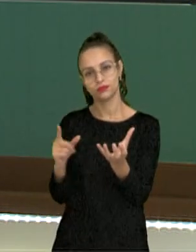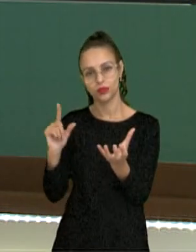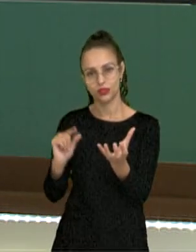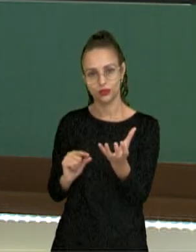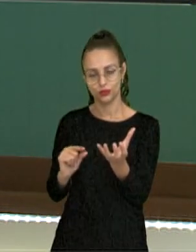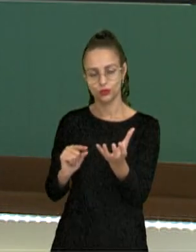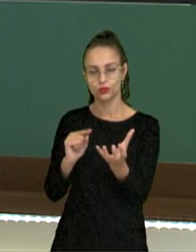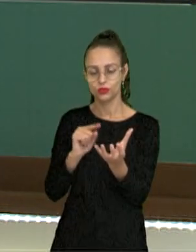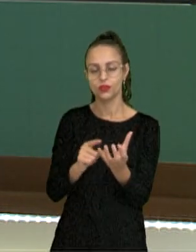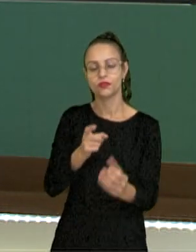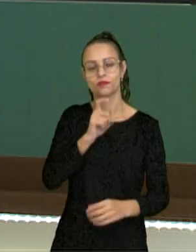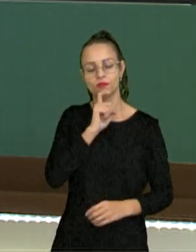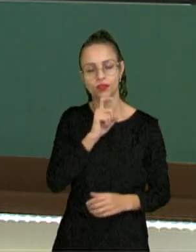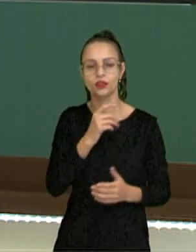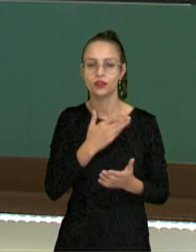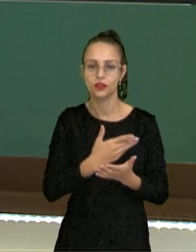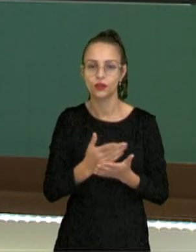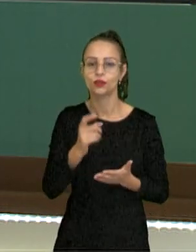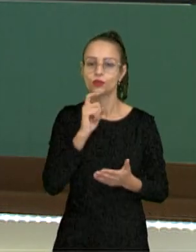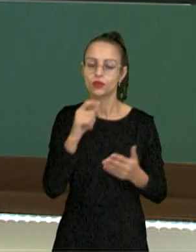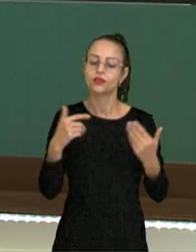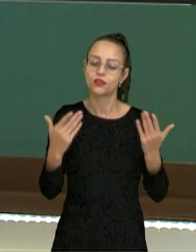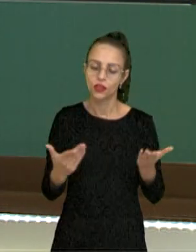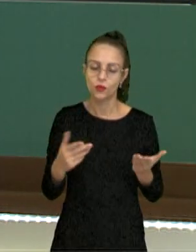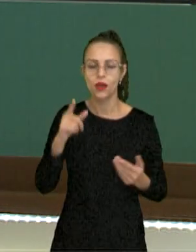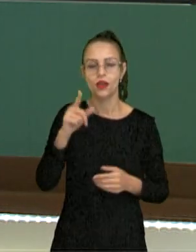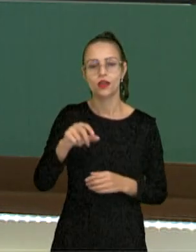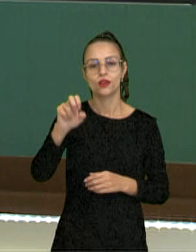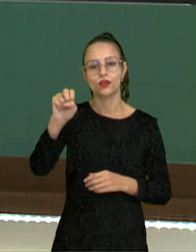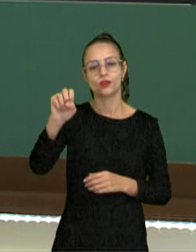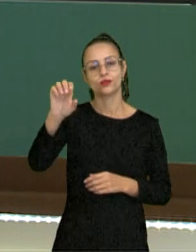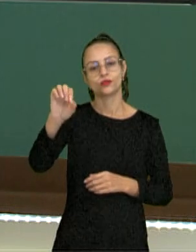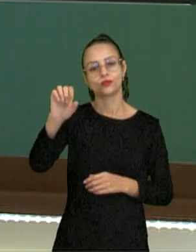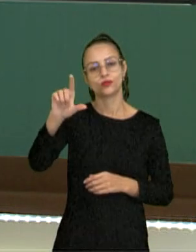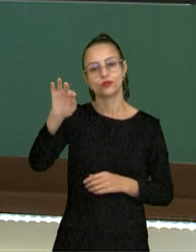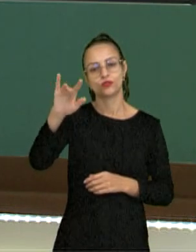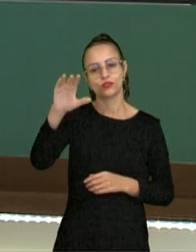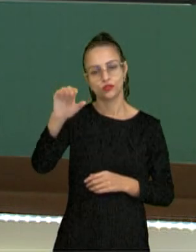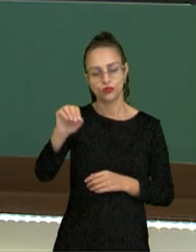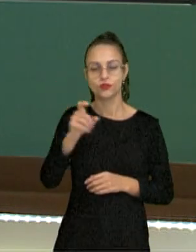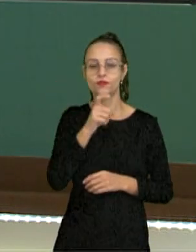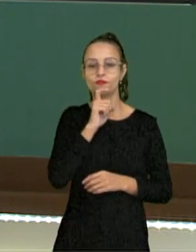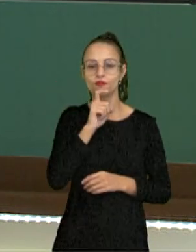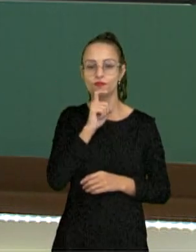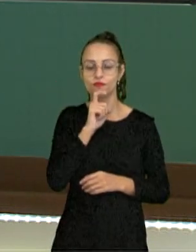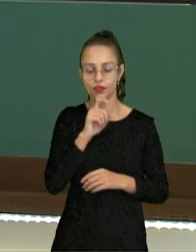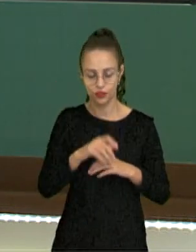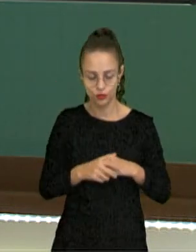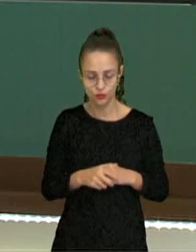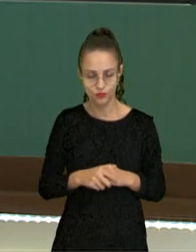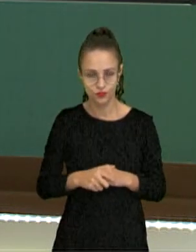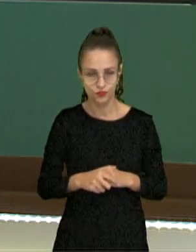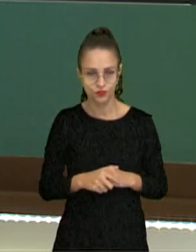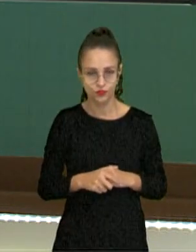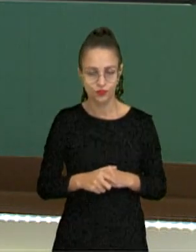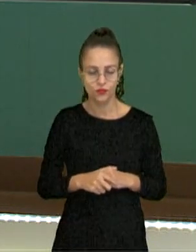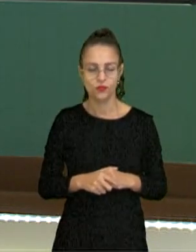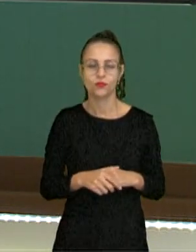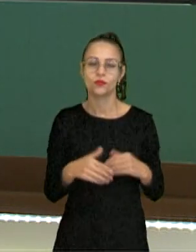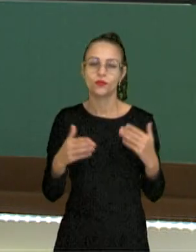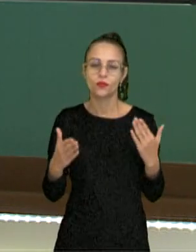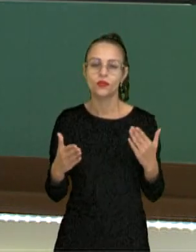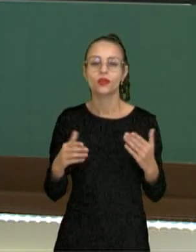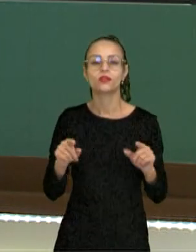inverno. O dia que inicia o inverno é o solstício de inverno, é o dia mais curtinho e a noite mais longa do ano. E